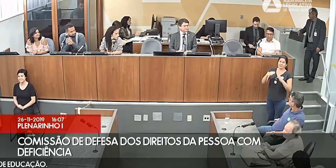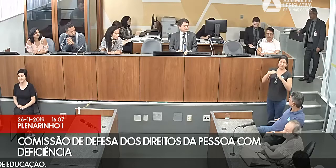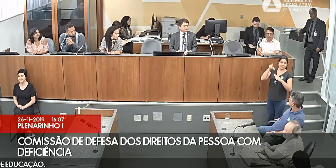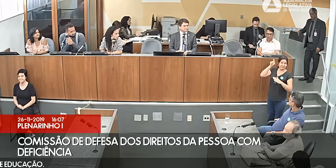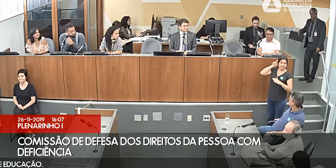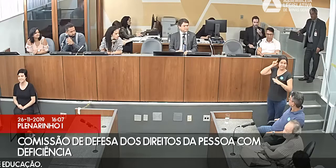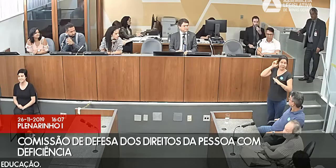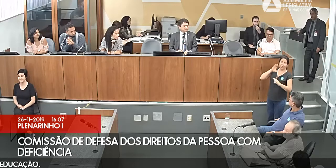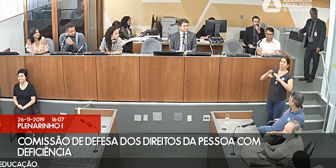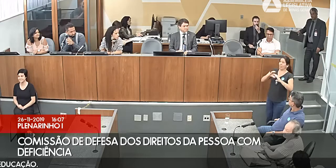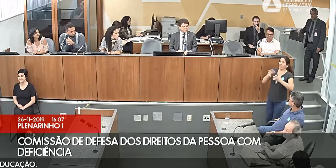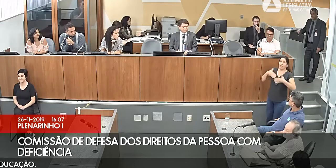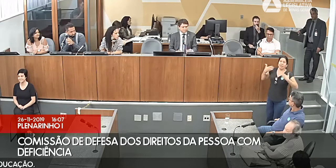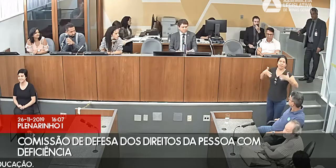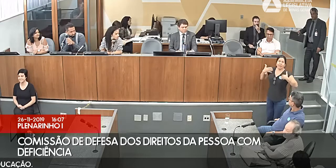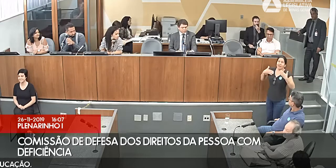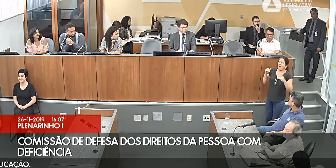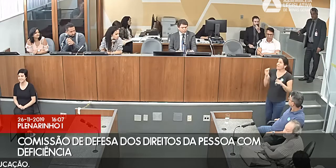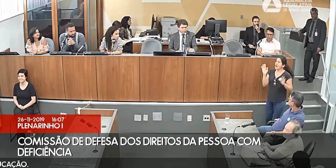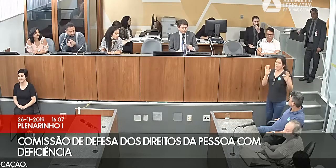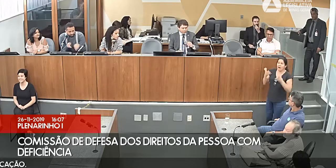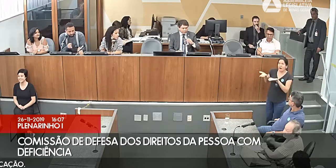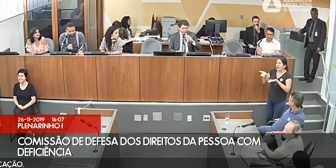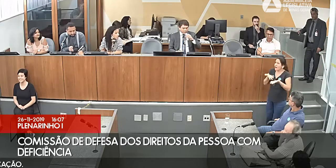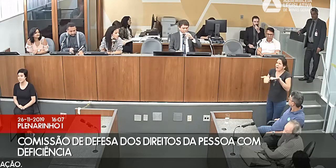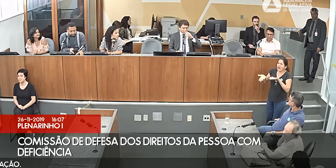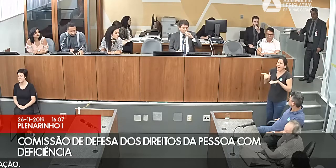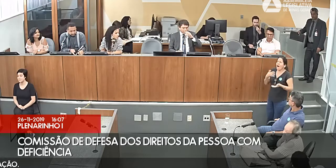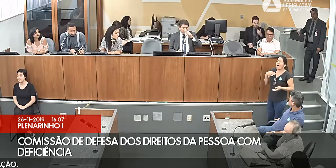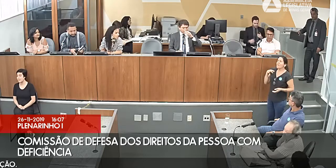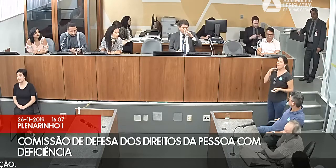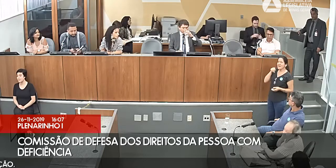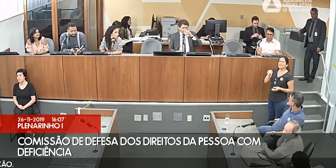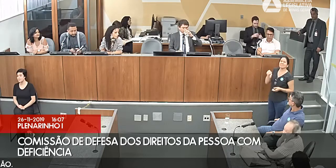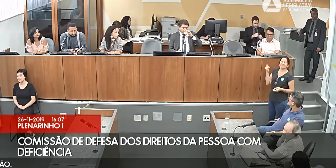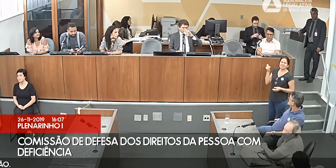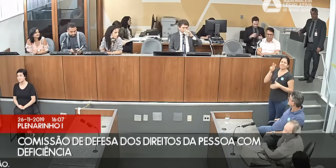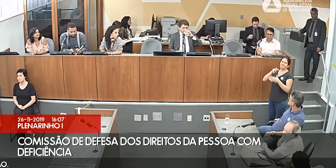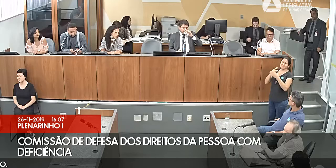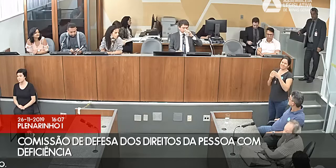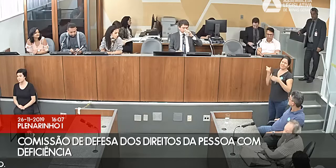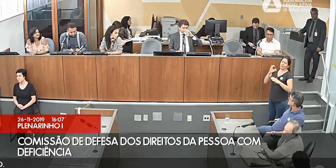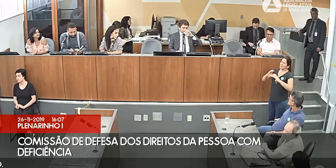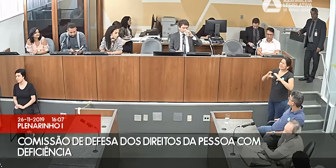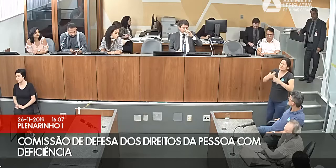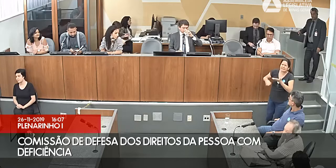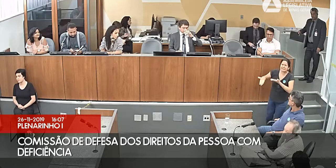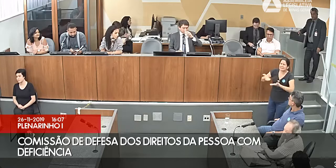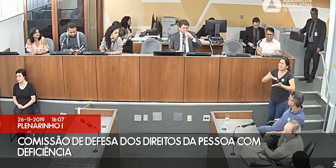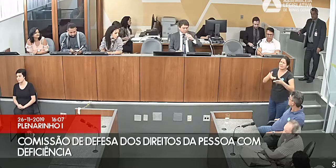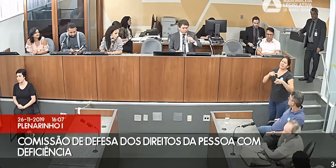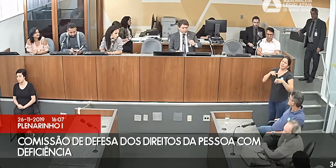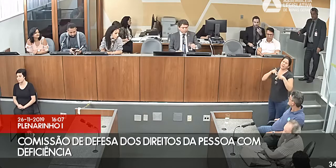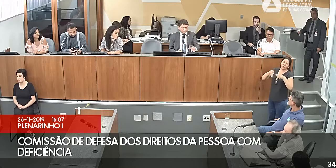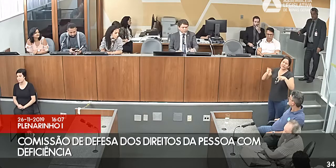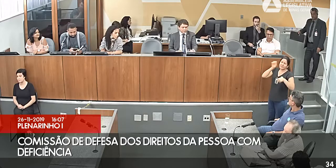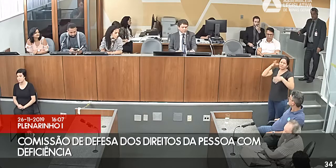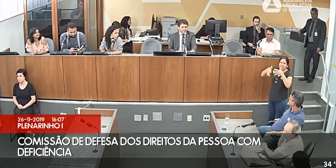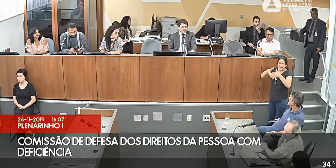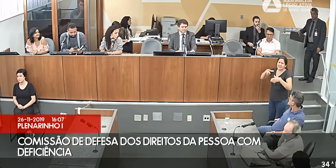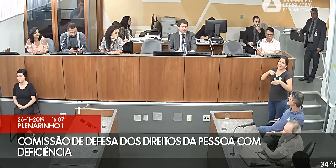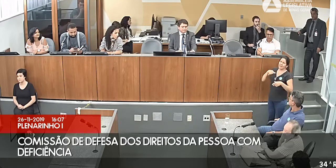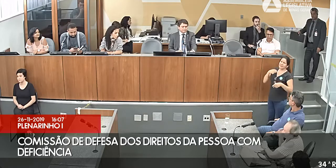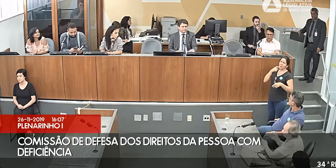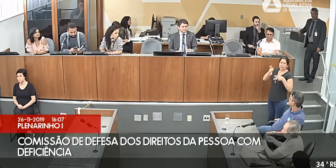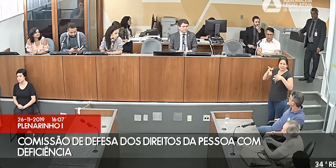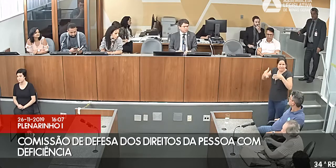regulares, tendo a política de educação inclusiva, essas crianças sozinhas em salas de aula com os